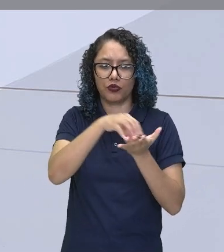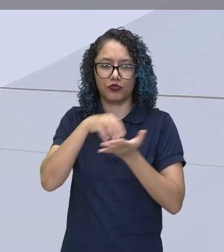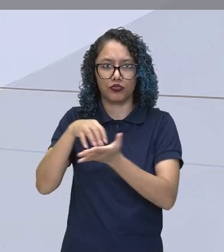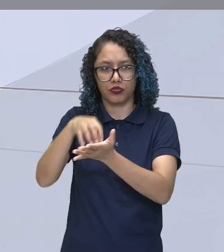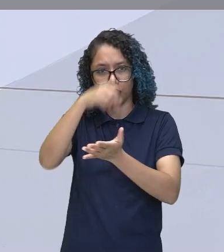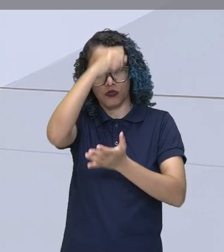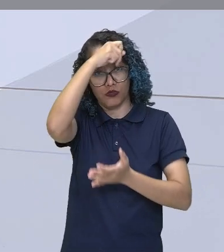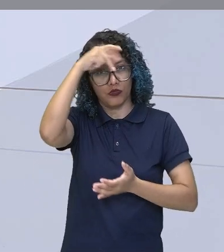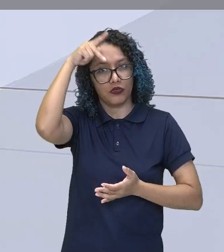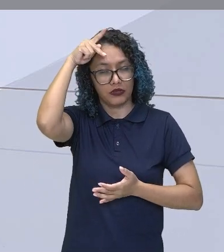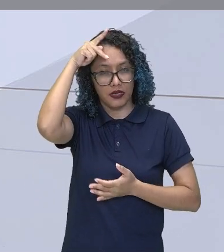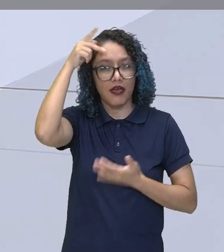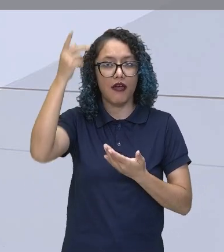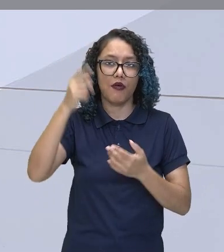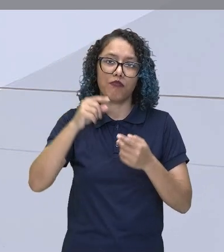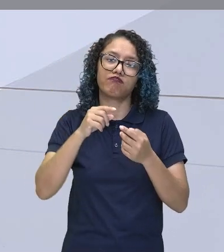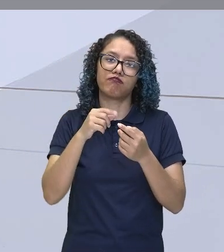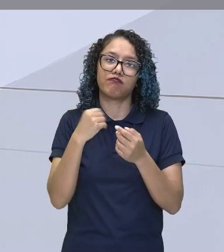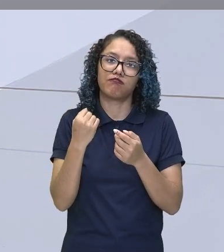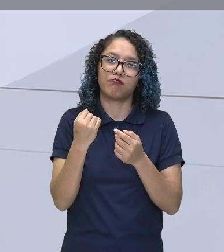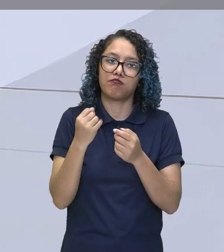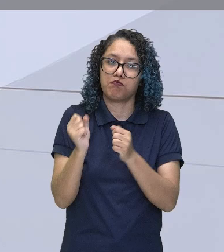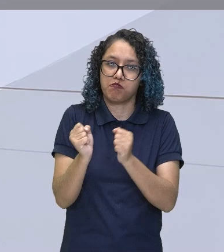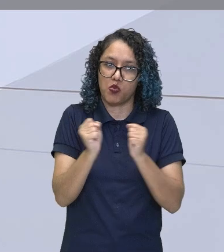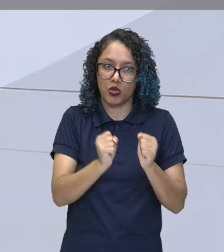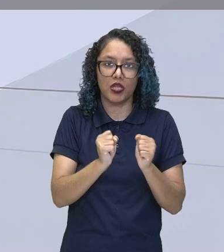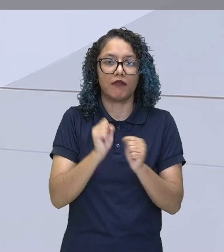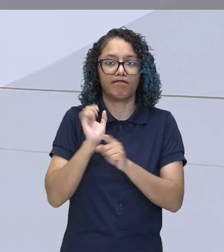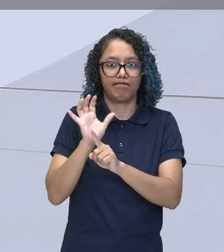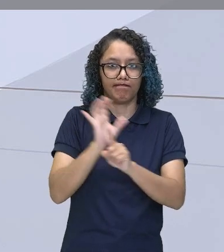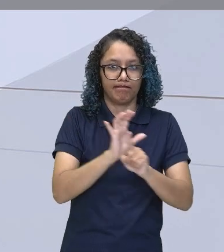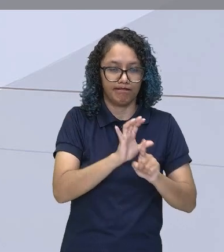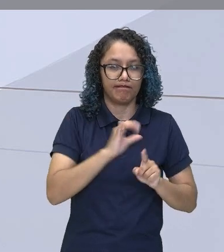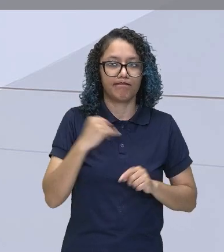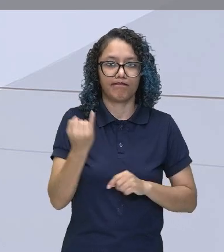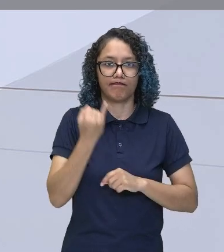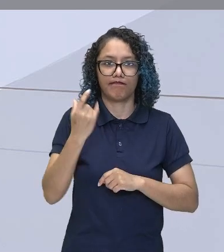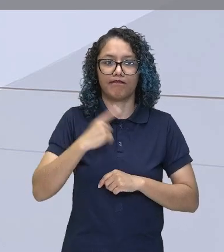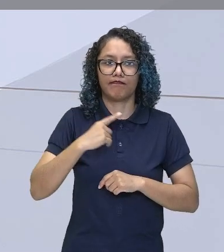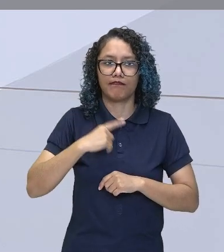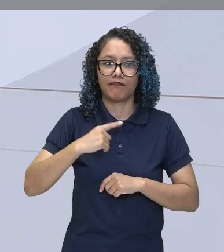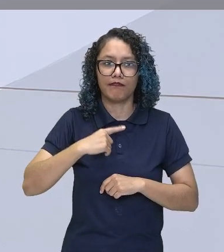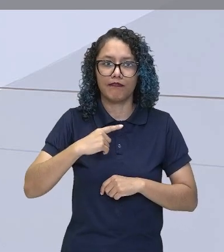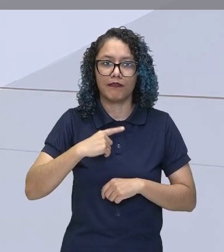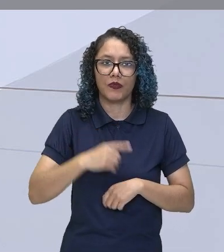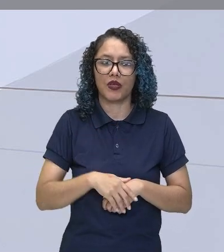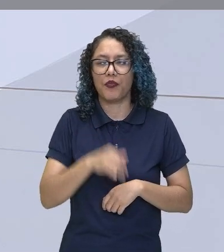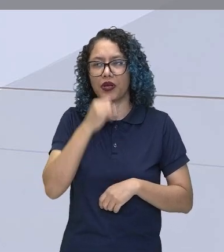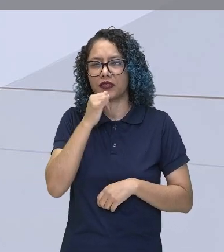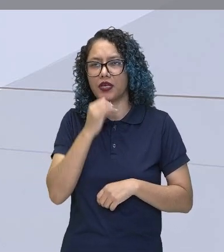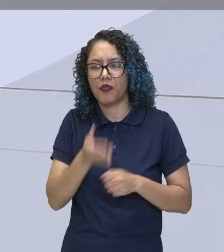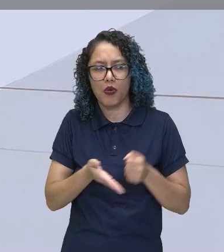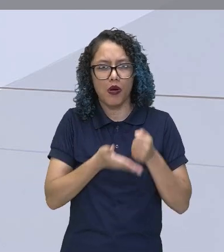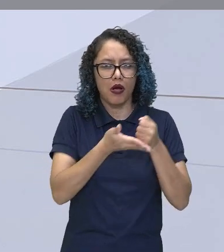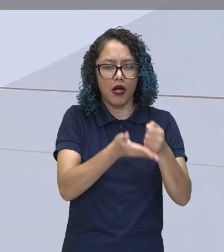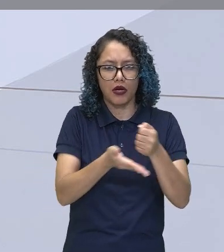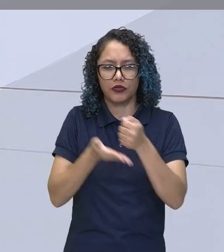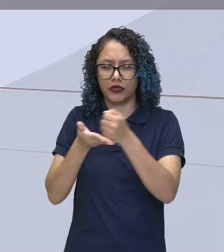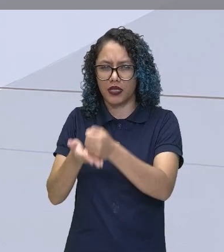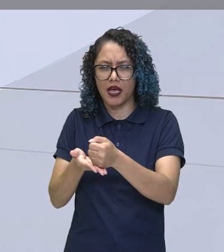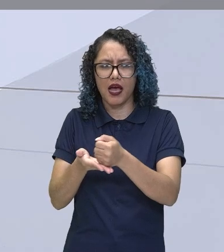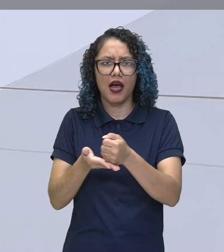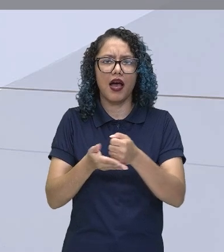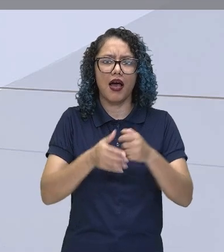têm um poder importante naquela região, porque eles fazem os favores, ajuda um, ajuda outro, né? Dá um pedaço de terra para a